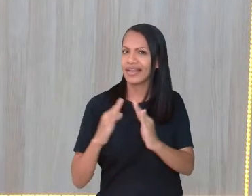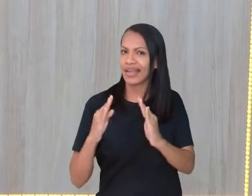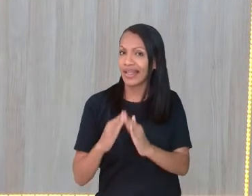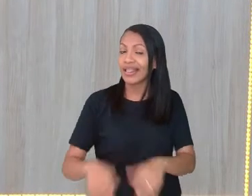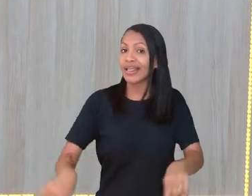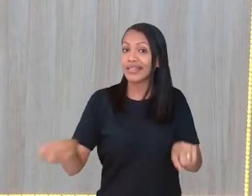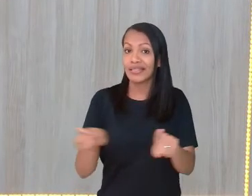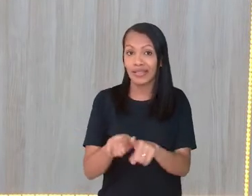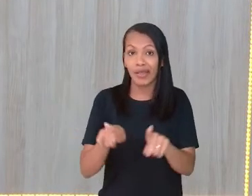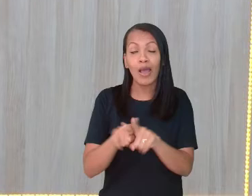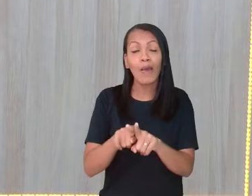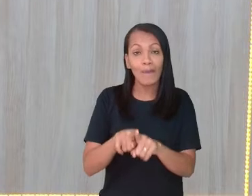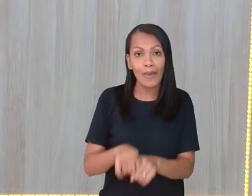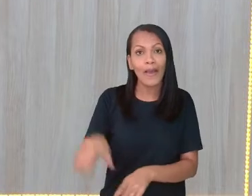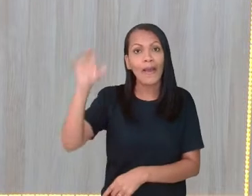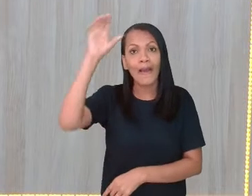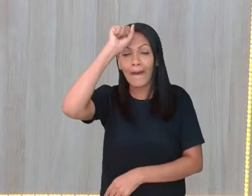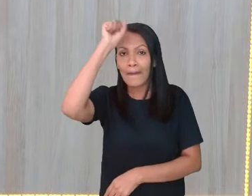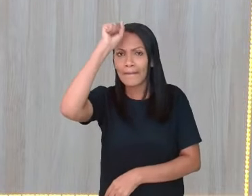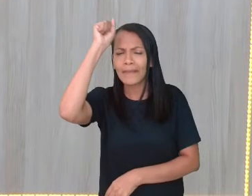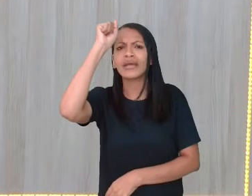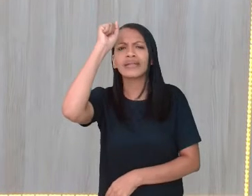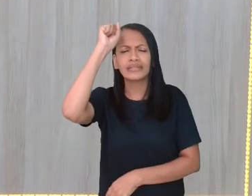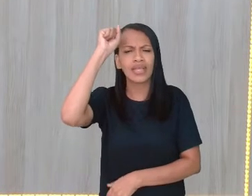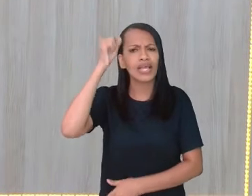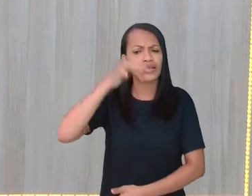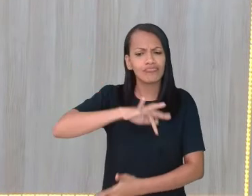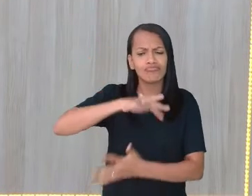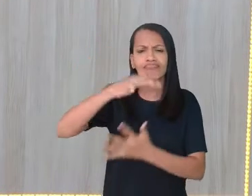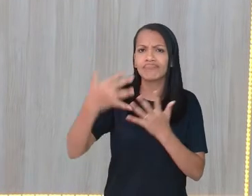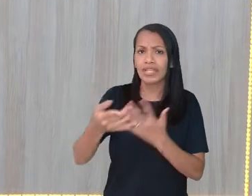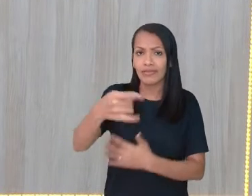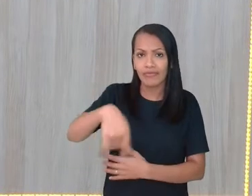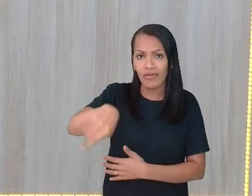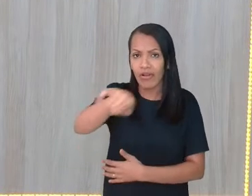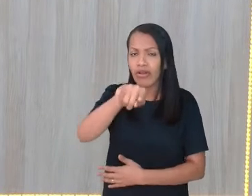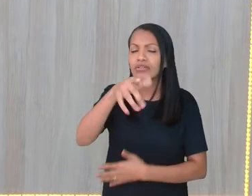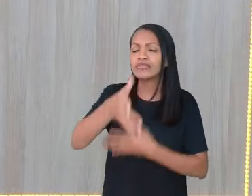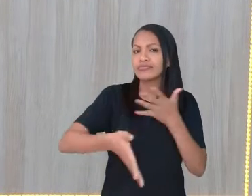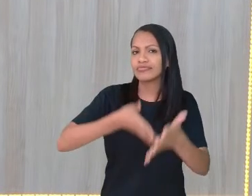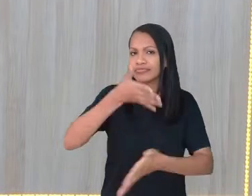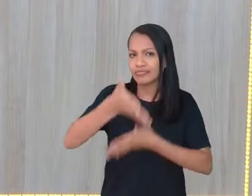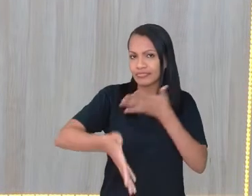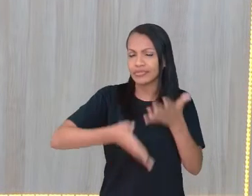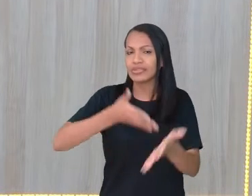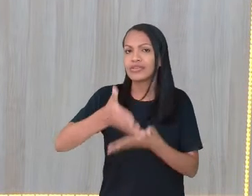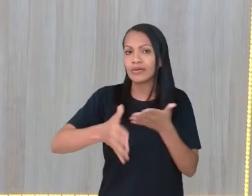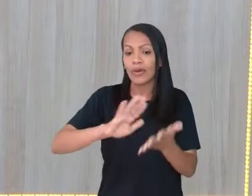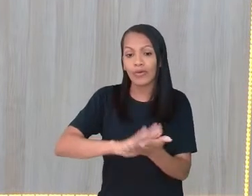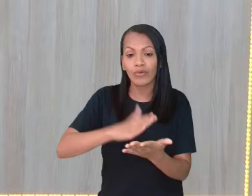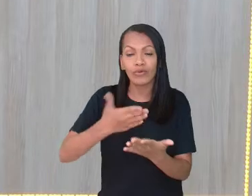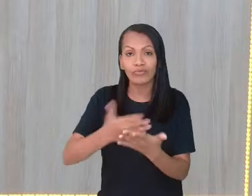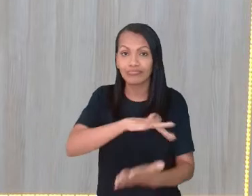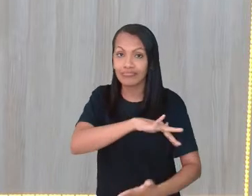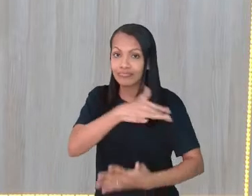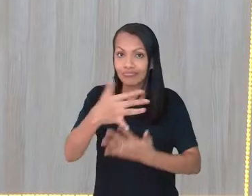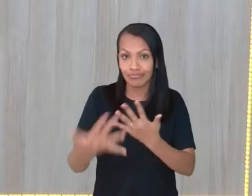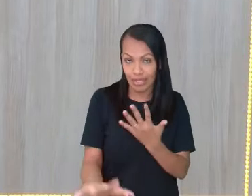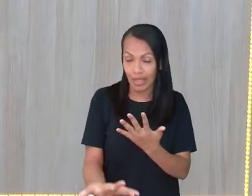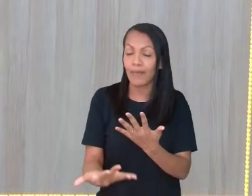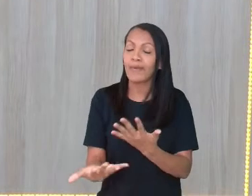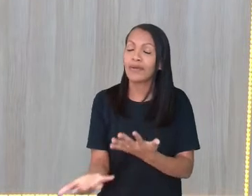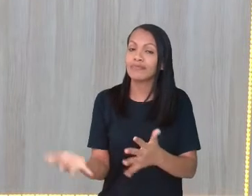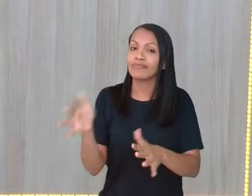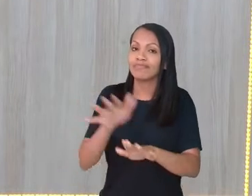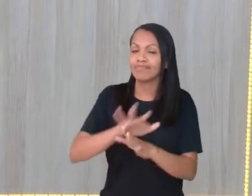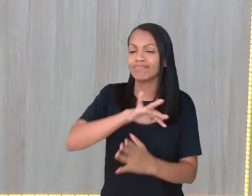um pouco sobre as Libras, né? No momento que eu estou falando aqui com vocês, ela está fazendo uma tradução simultânea, né? Para a